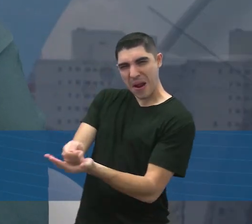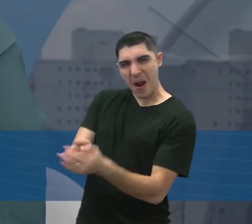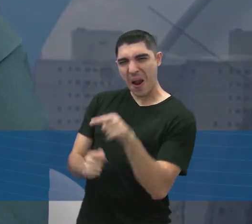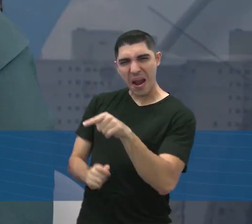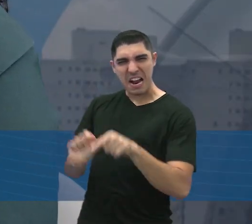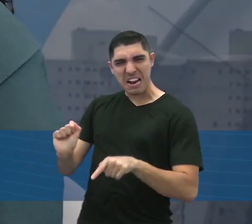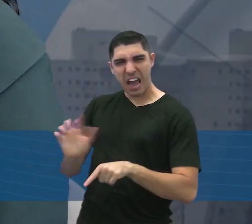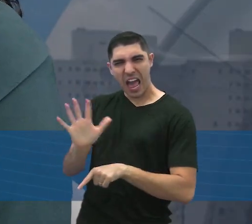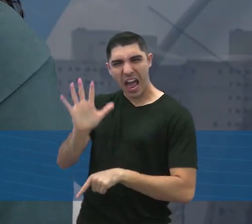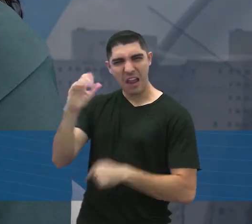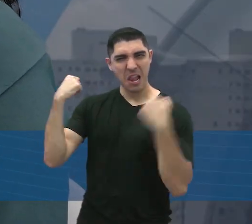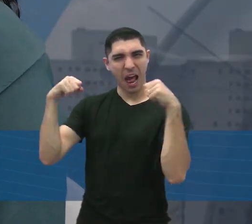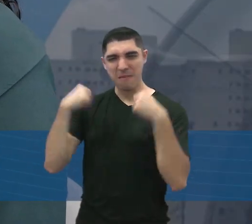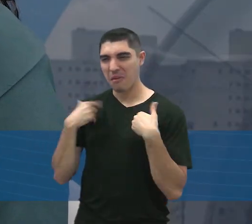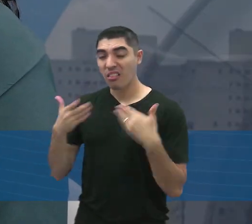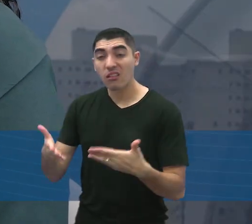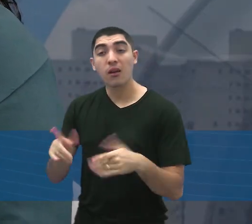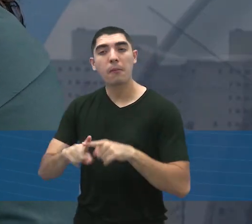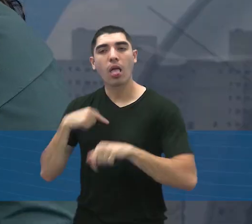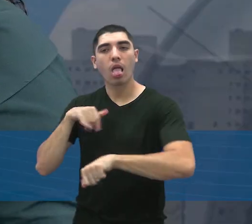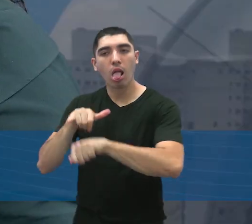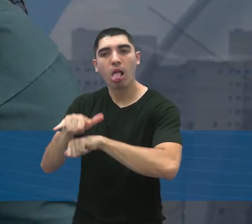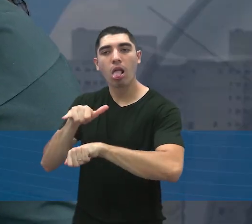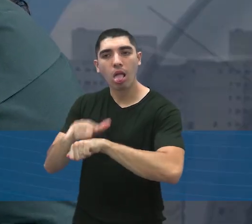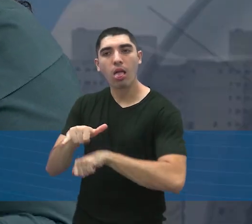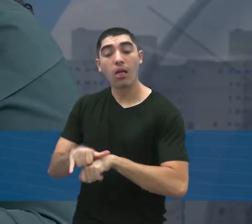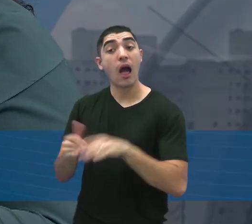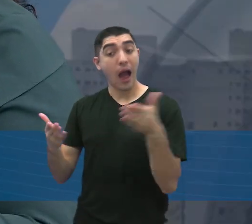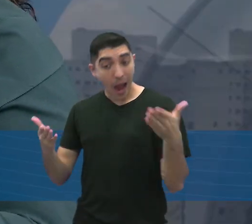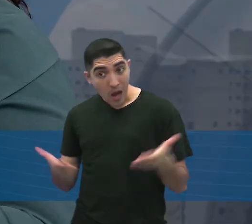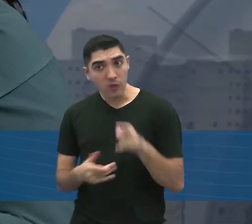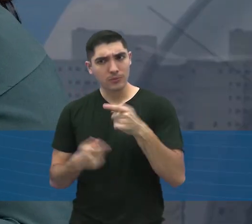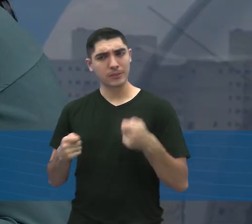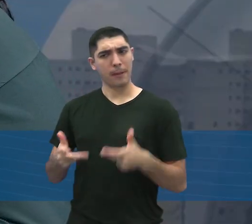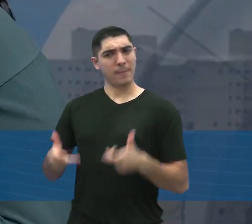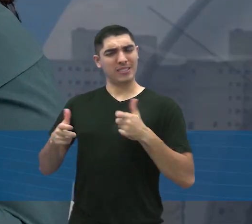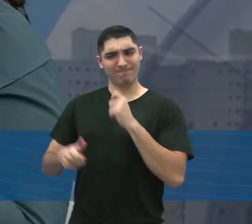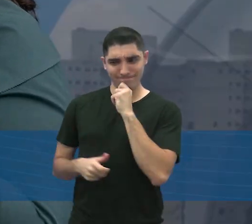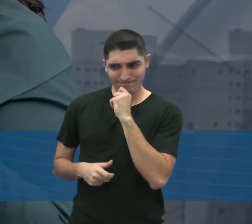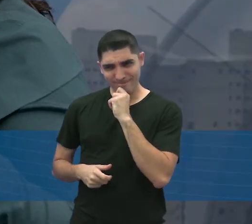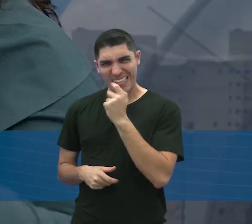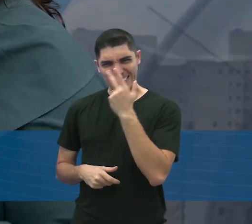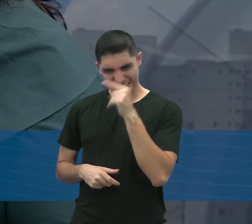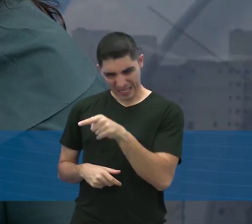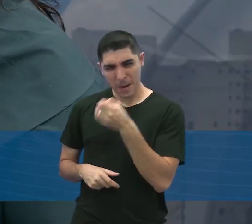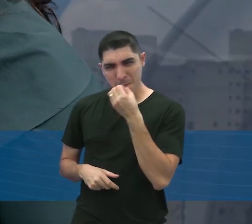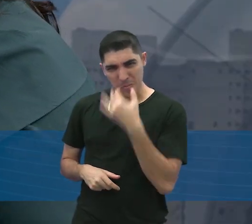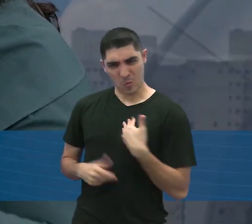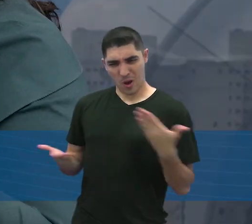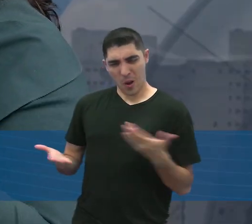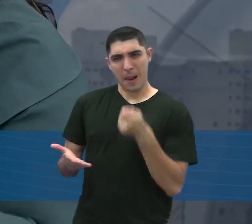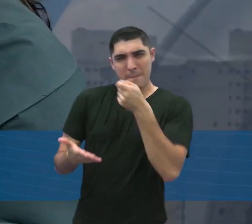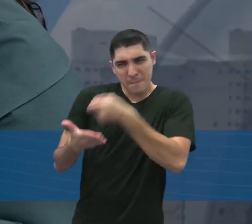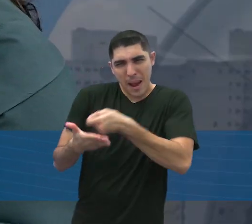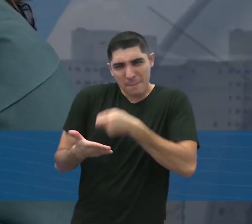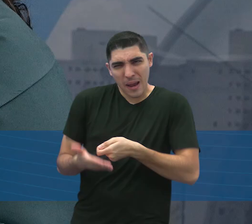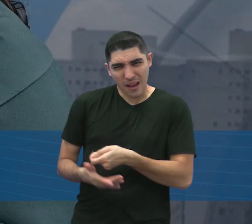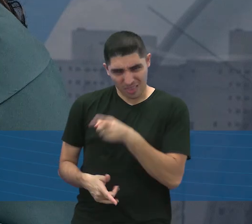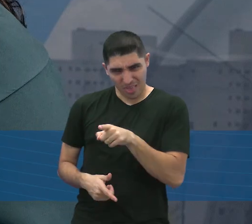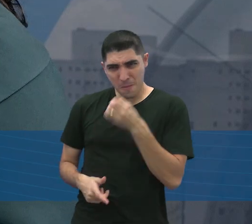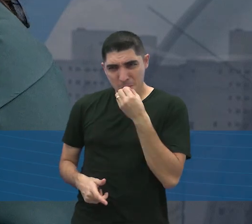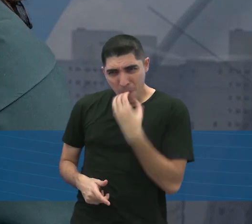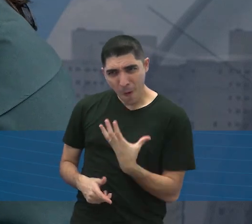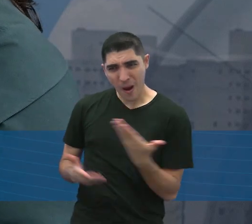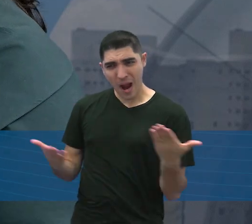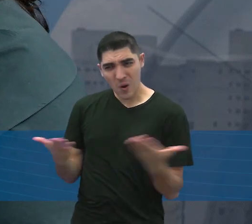indo. Então também penso que é um bom momento de revisar. Isso ainda faz sentido para a minha vida agora e faz sentido para a vida